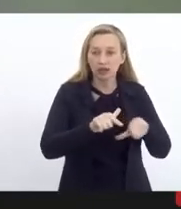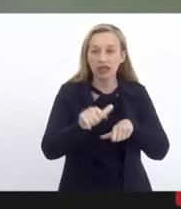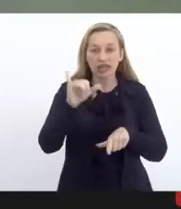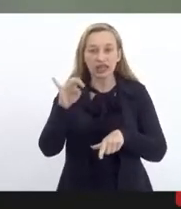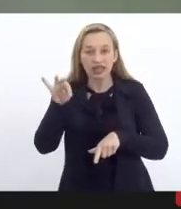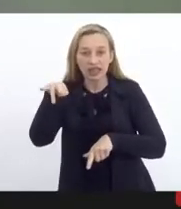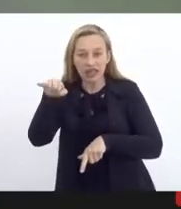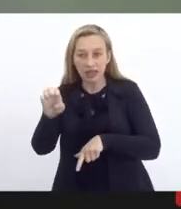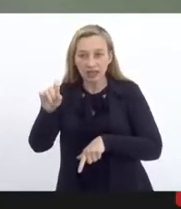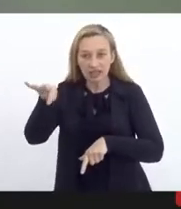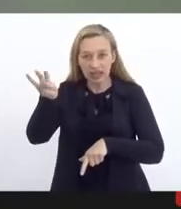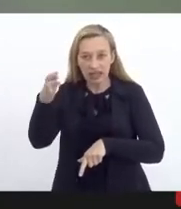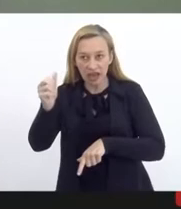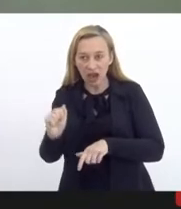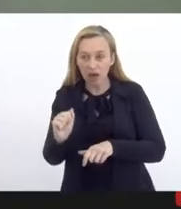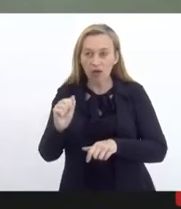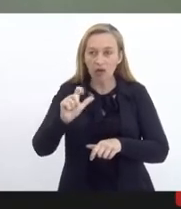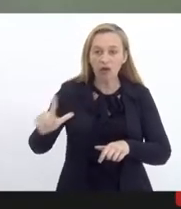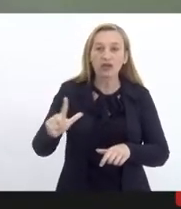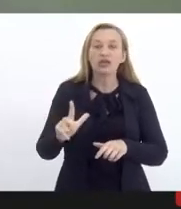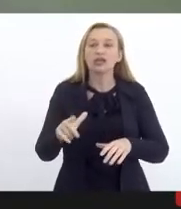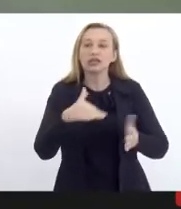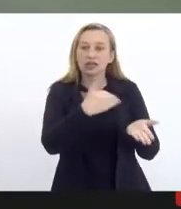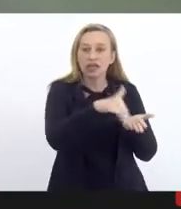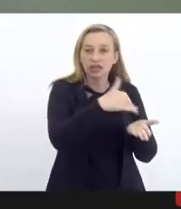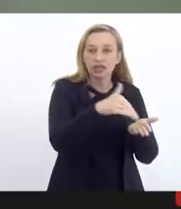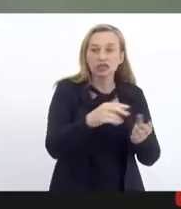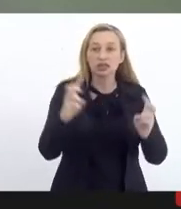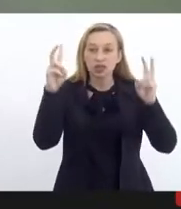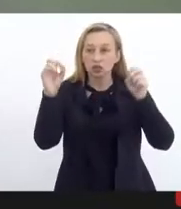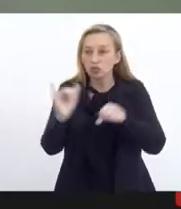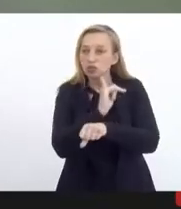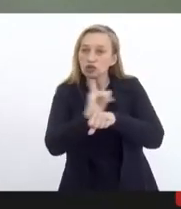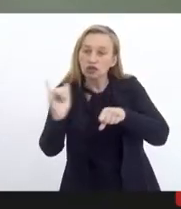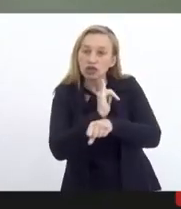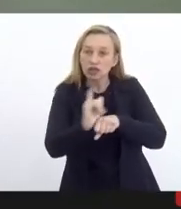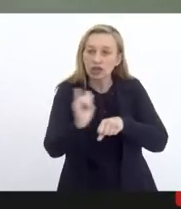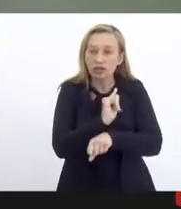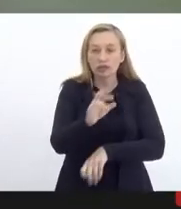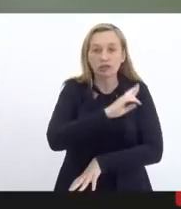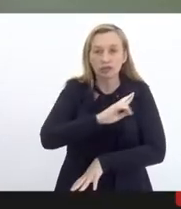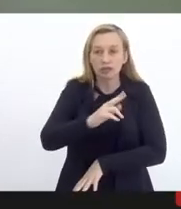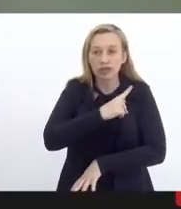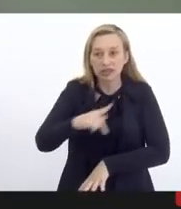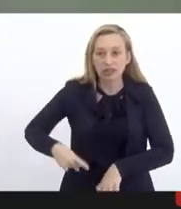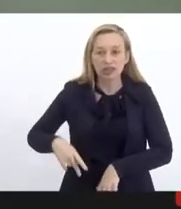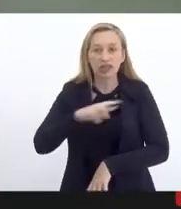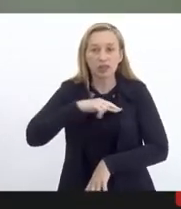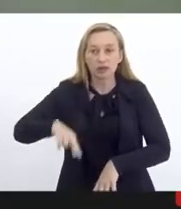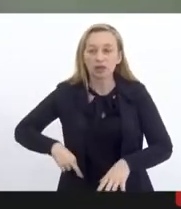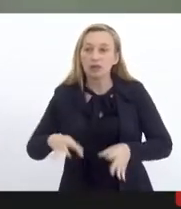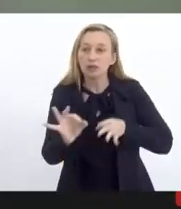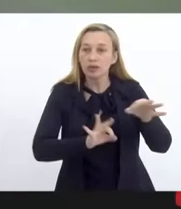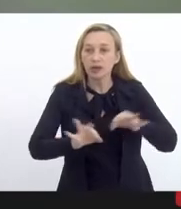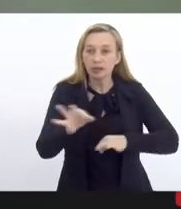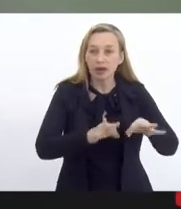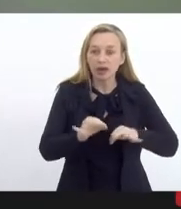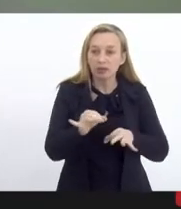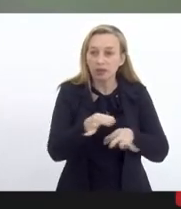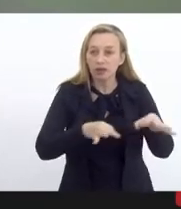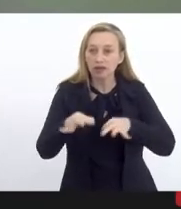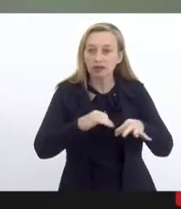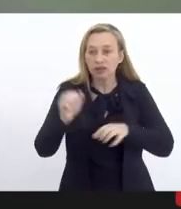interministerial liderado pela Secretaria Especial de Assuntos Estratégicos da Presidência da República, que prepara o Plano Nacional